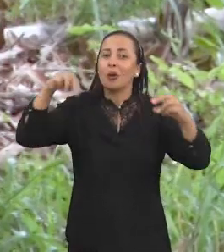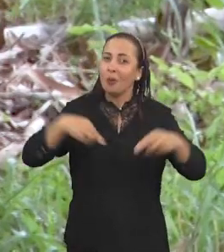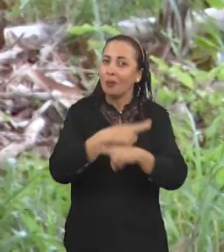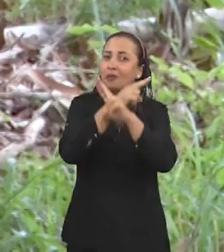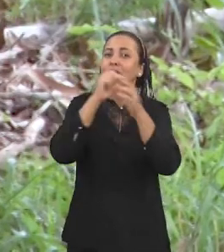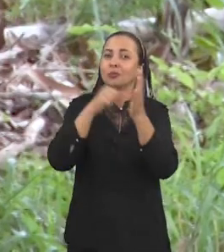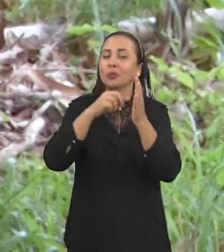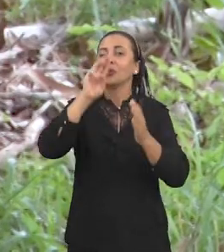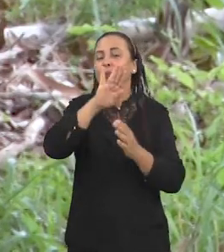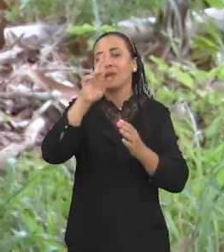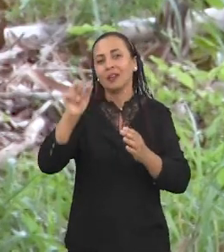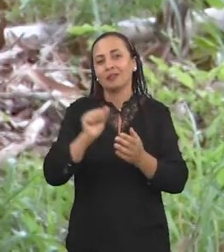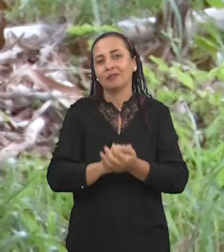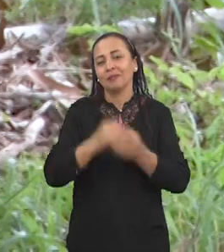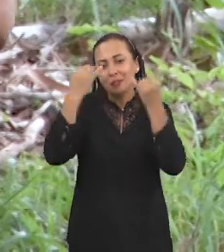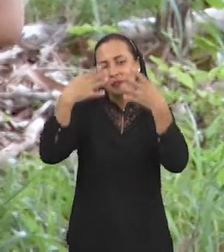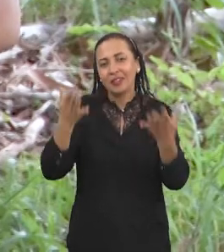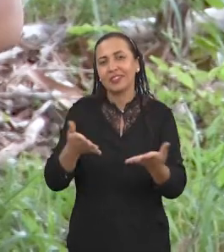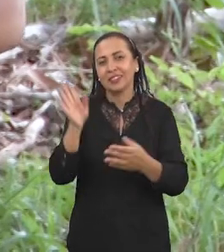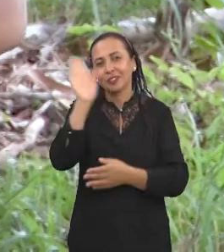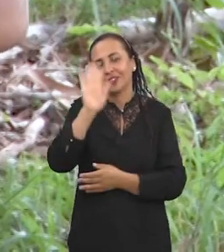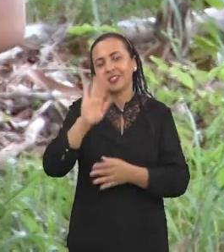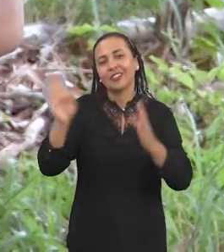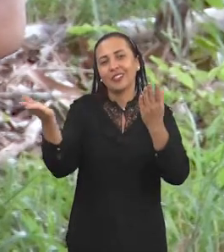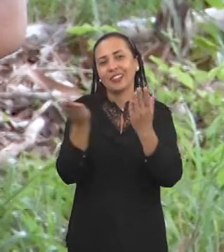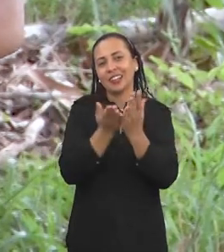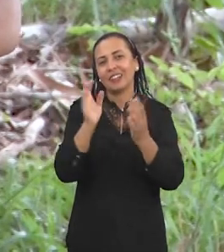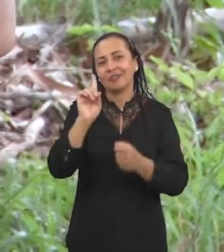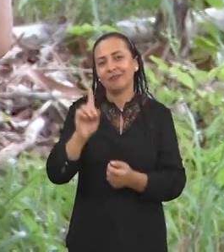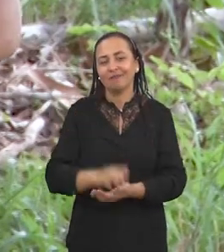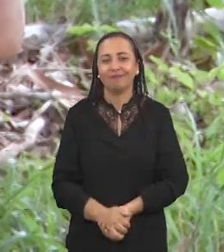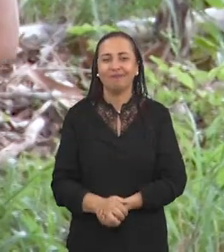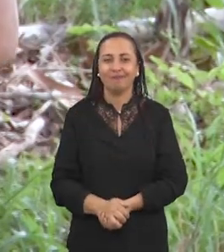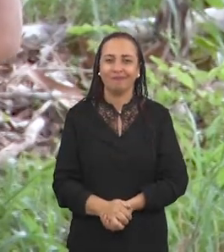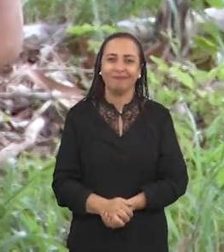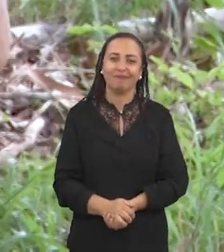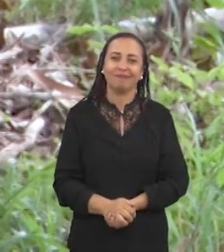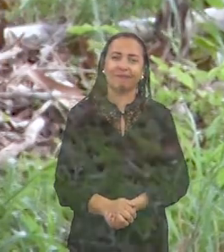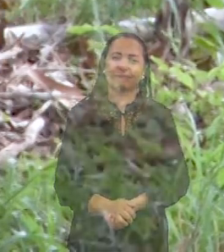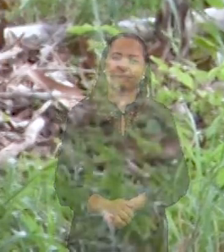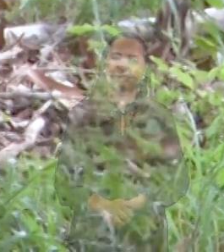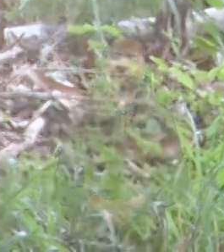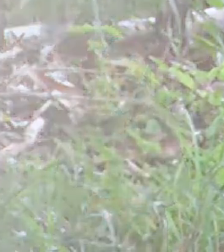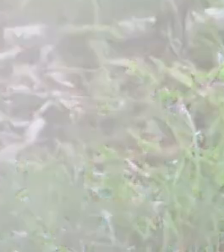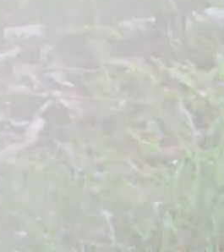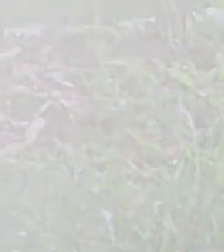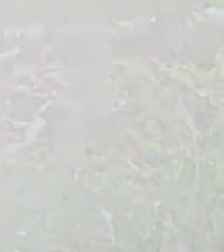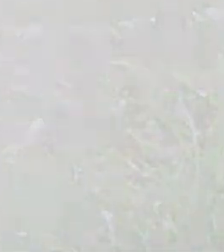univerciência@uesb.edu.br que a gente explica por aqui. Tchau, tchau e até o próximo programa.